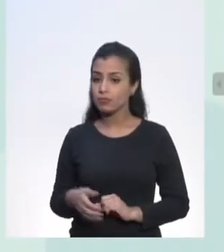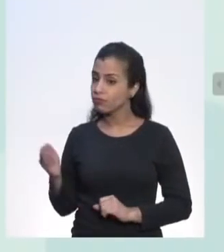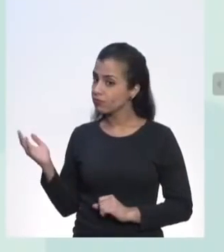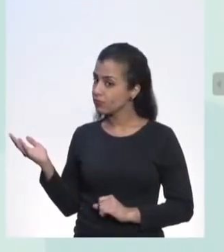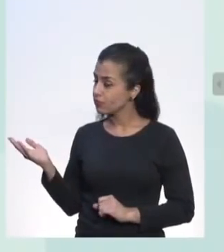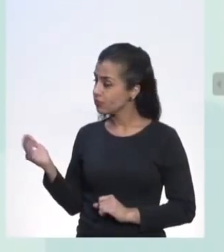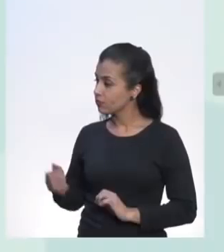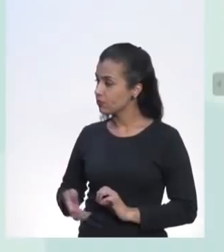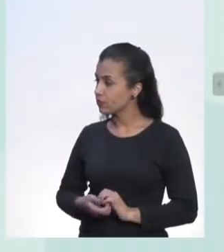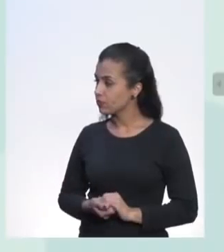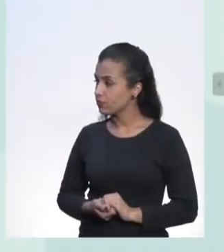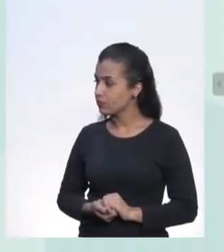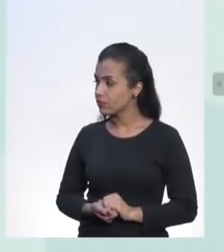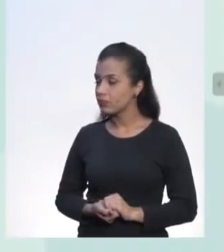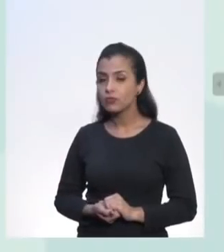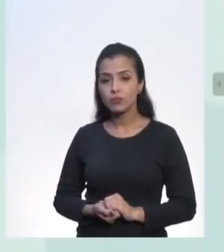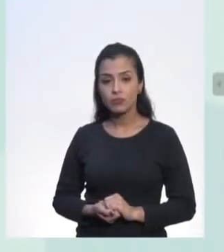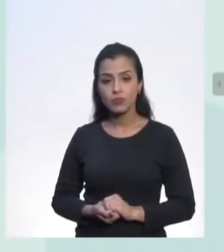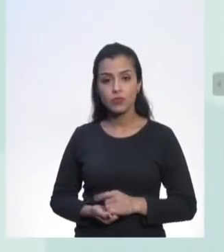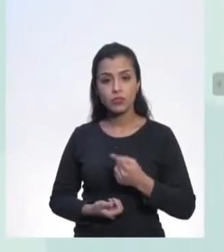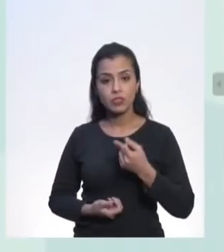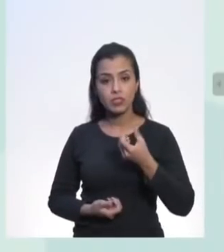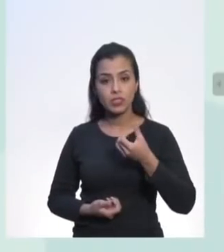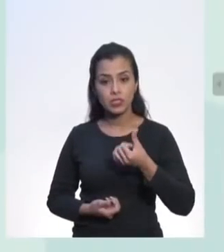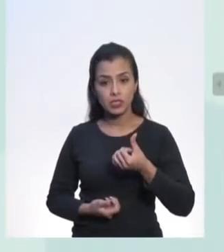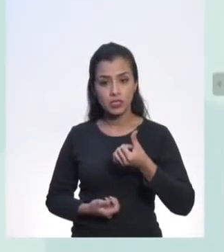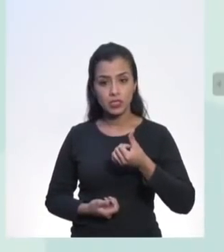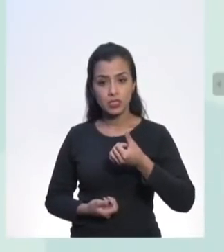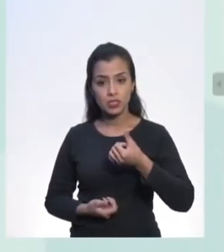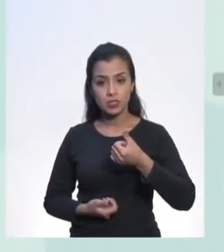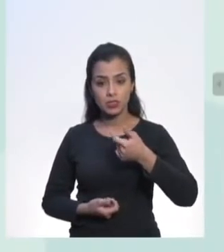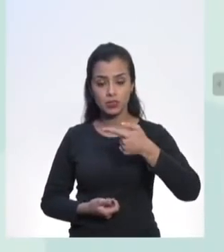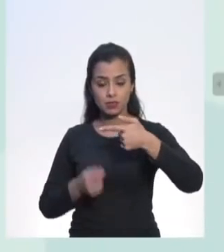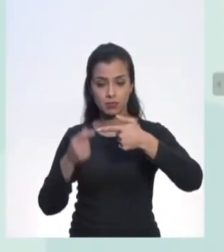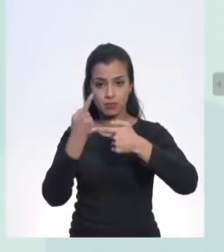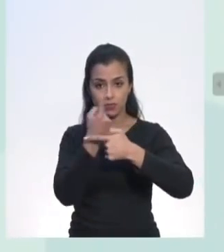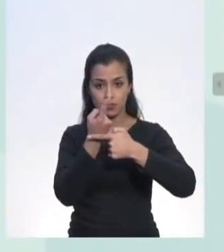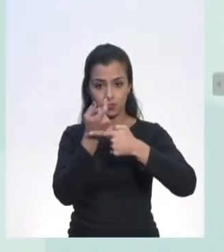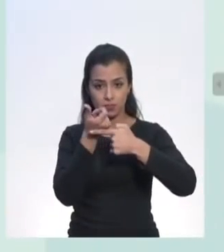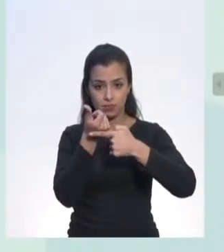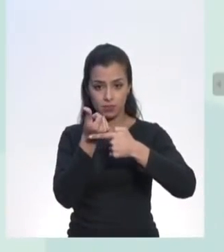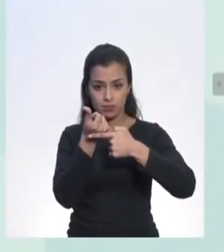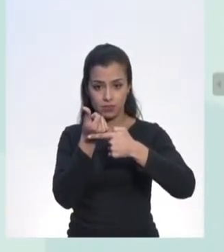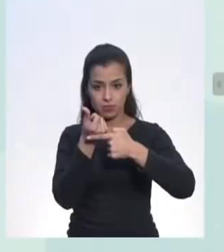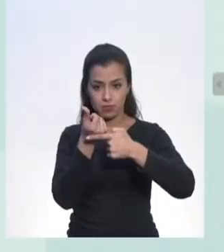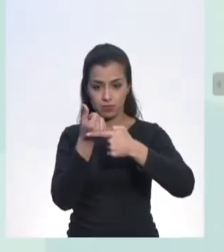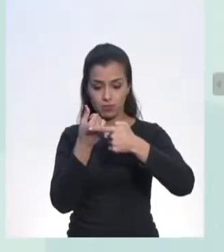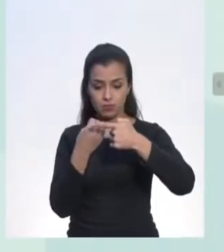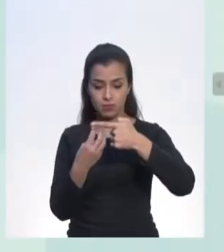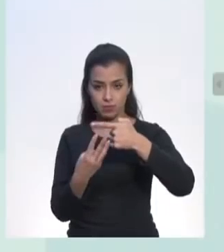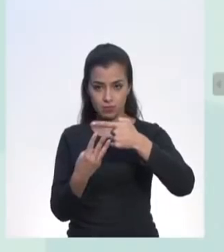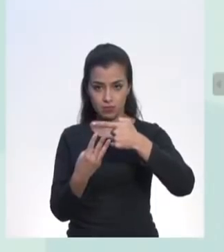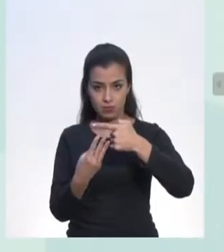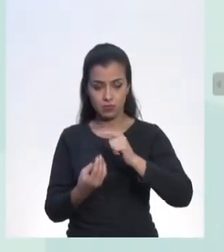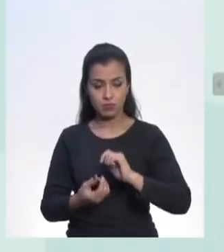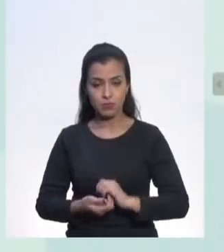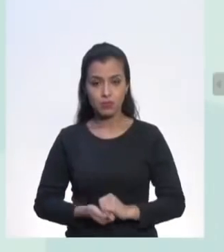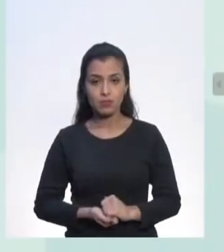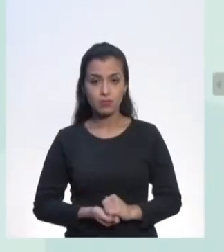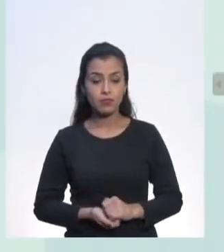aqui em cima vai ficar 16. E embaixo, 12 dividido por 4, 3. Muito bem.